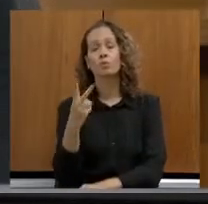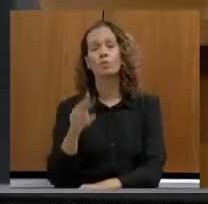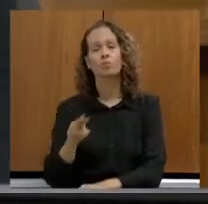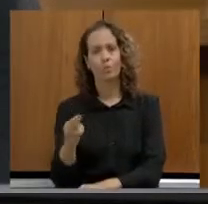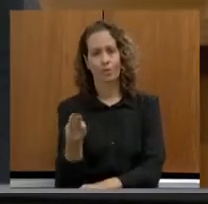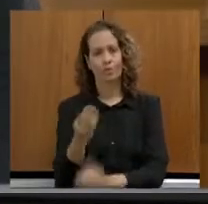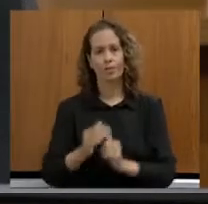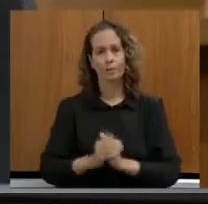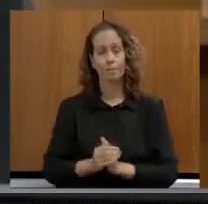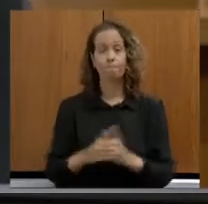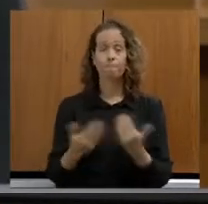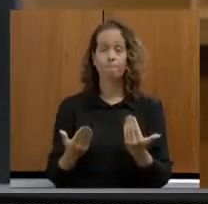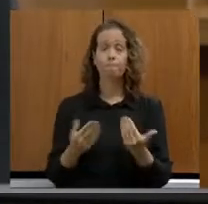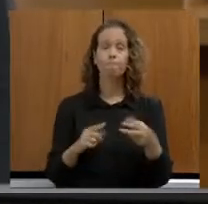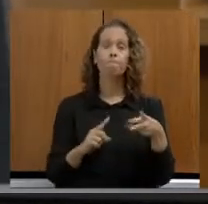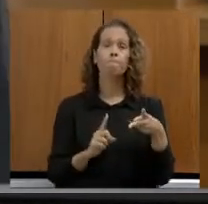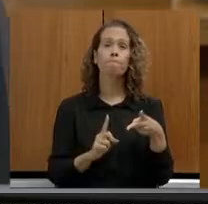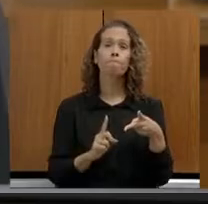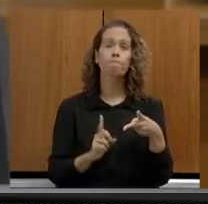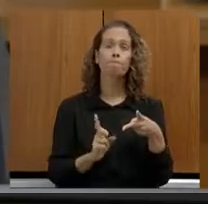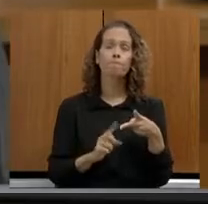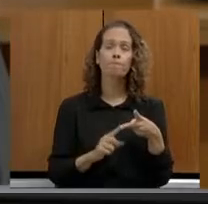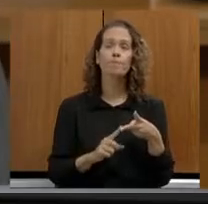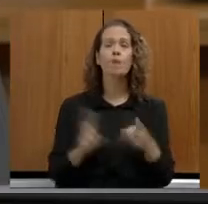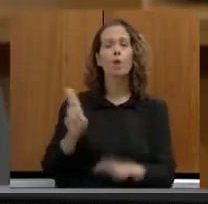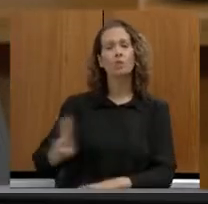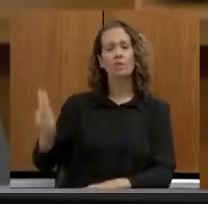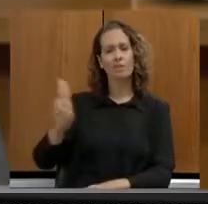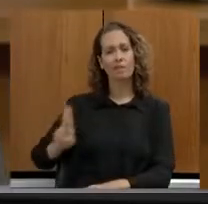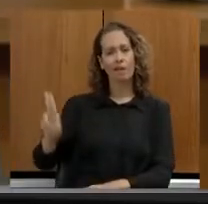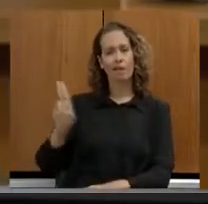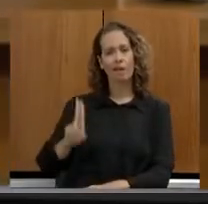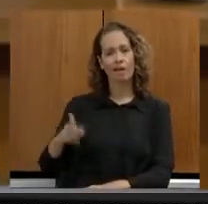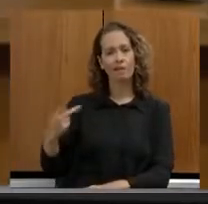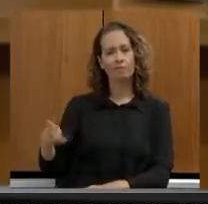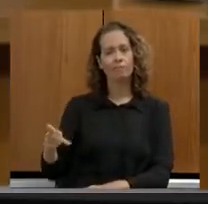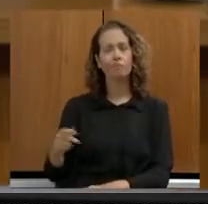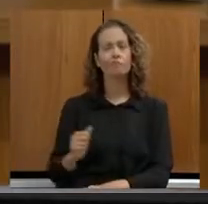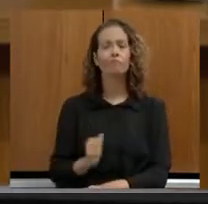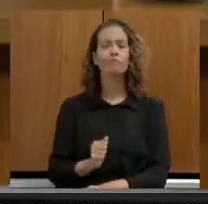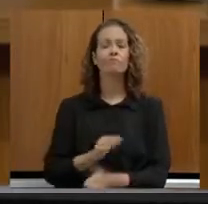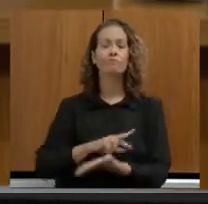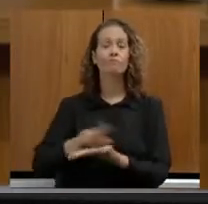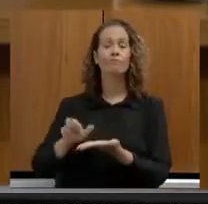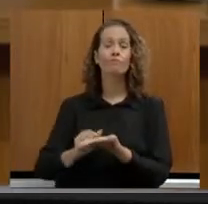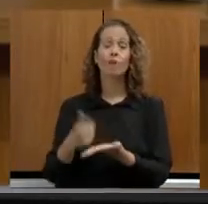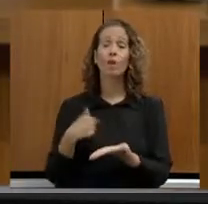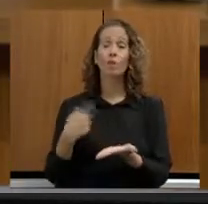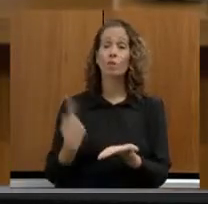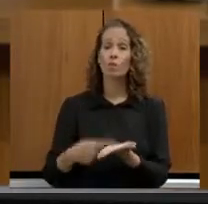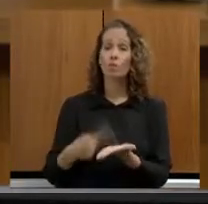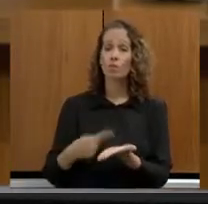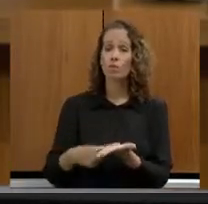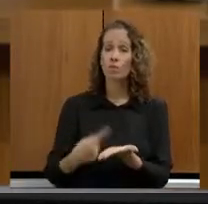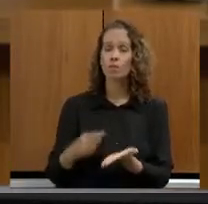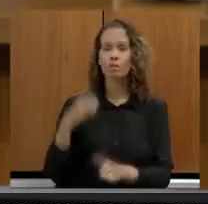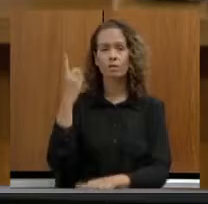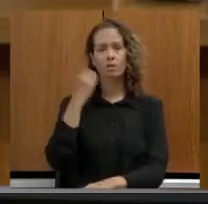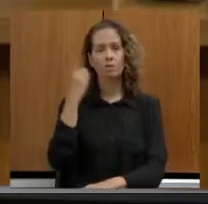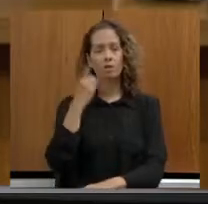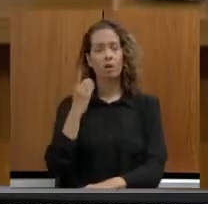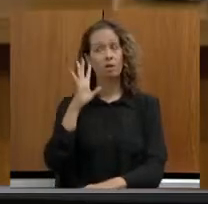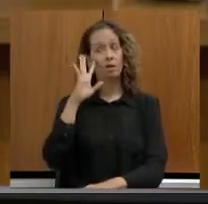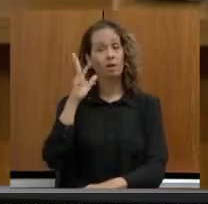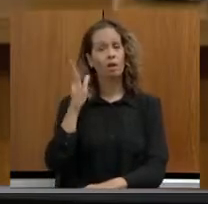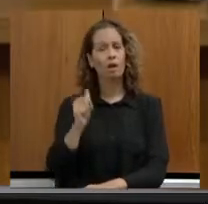no que se refere a situação das Universidades eu me comprometo o deputado a assim